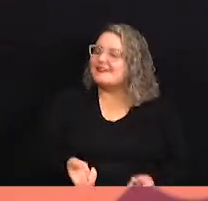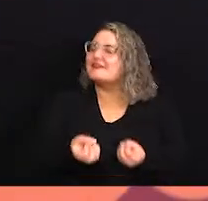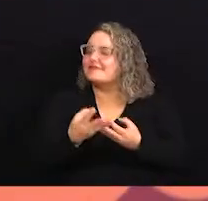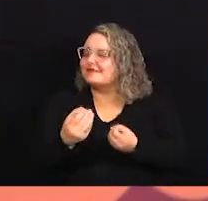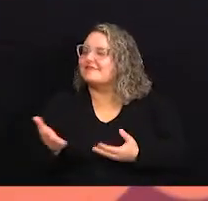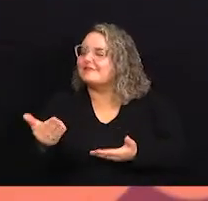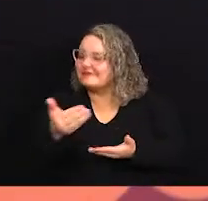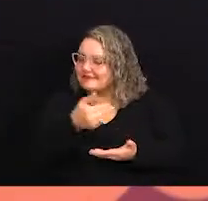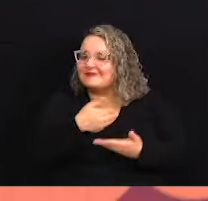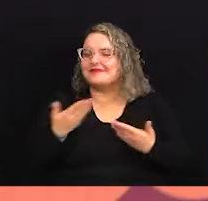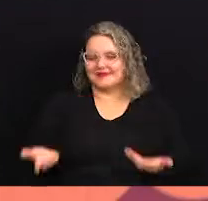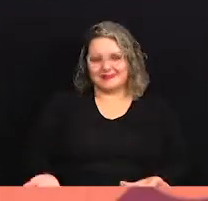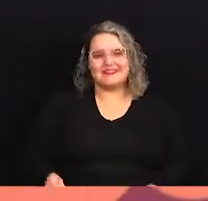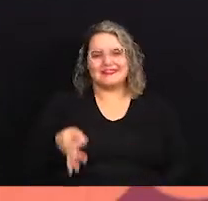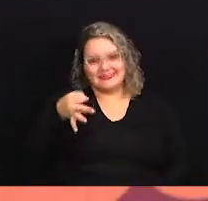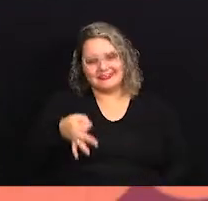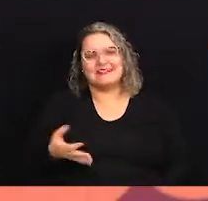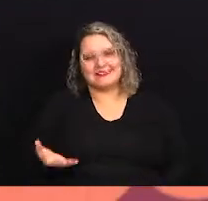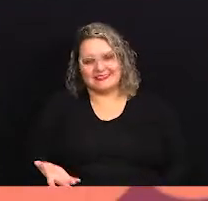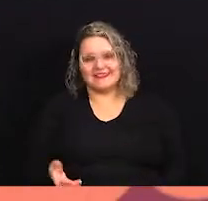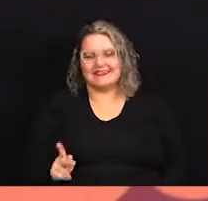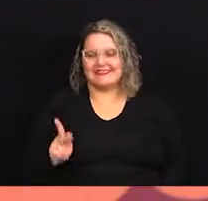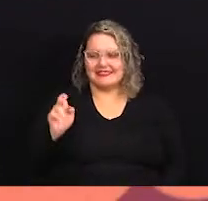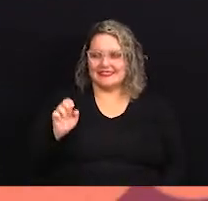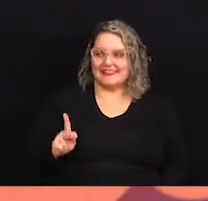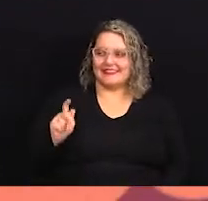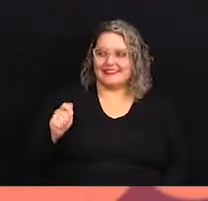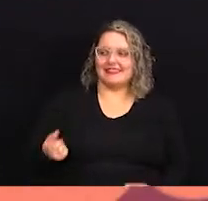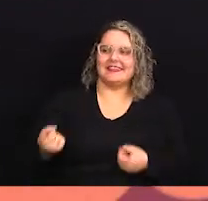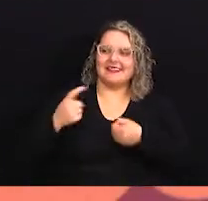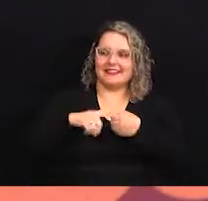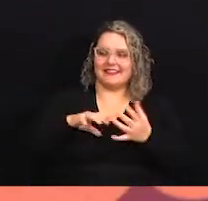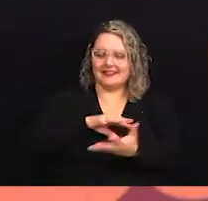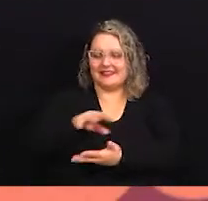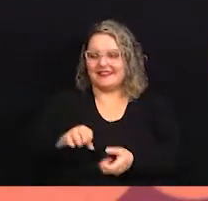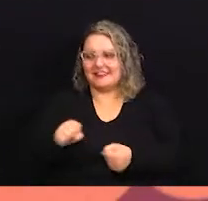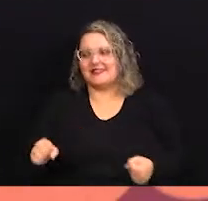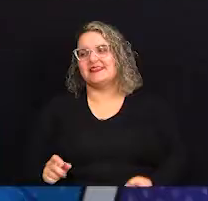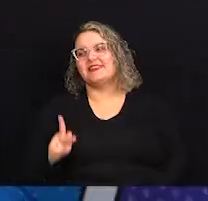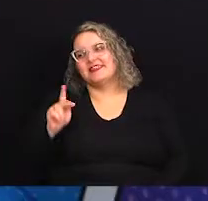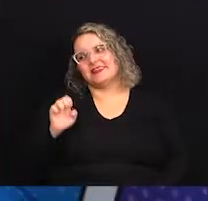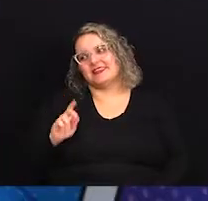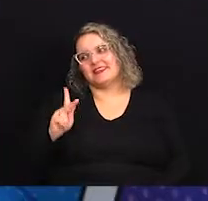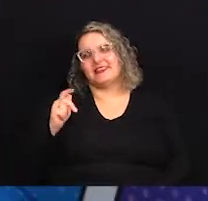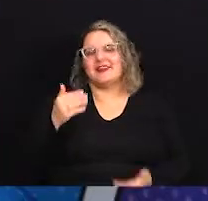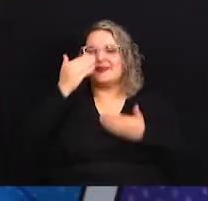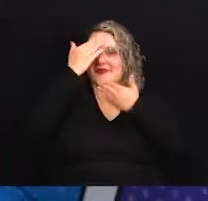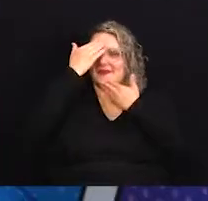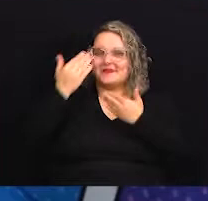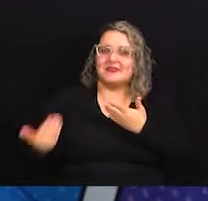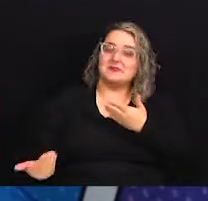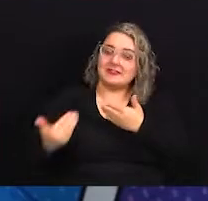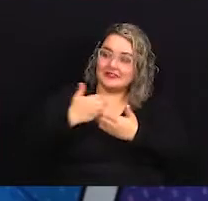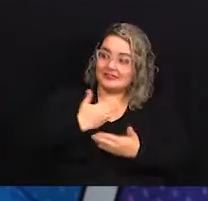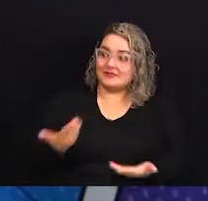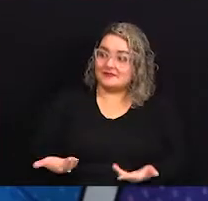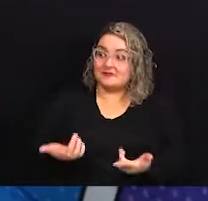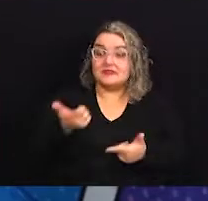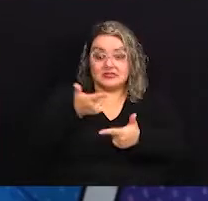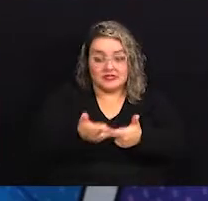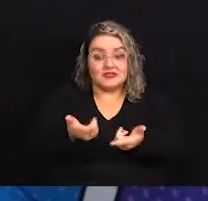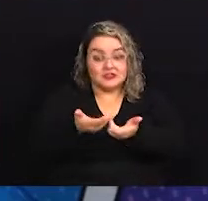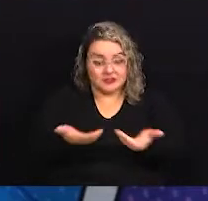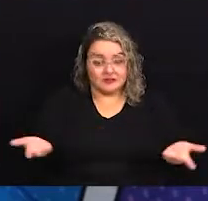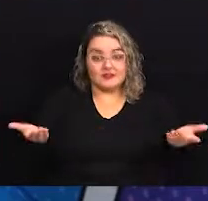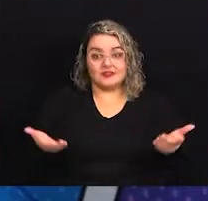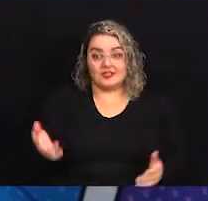alguma informação, né? Então, com certeza, a Keka vai voltar aqui no Universo Épico. Keka, muito obrigado pela participação e de